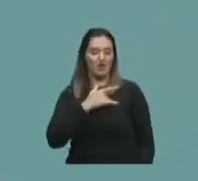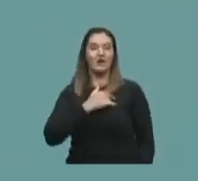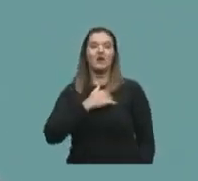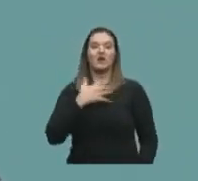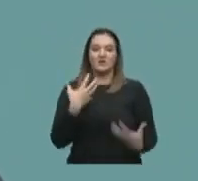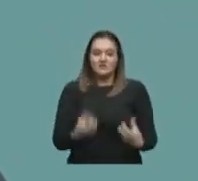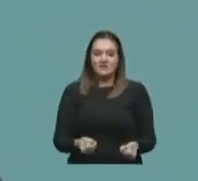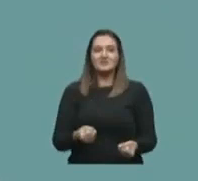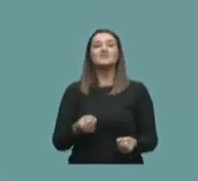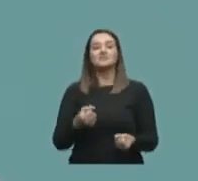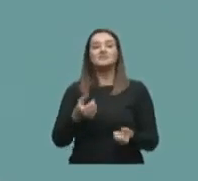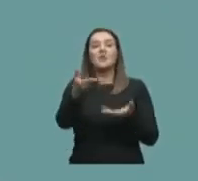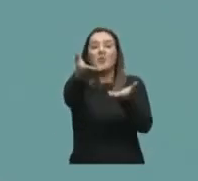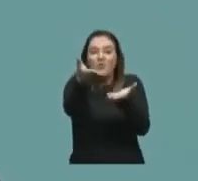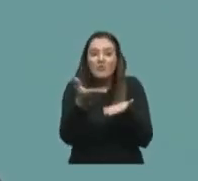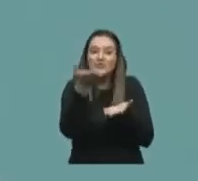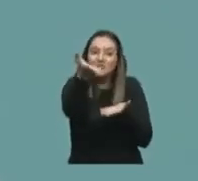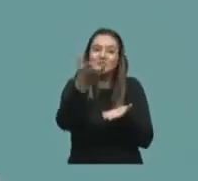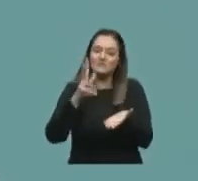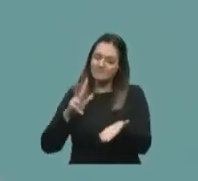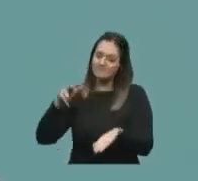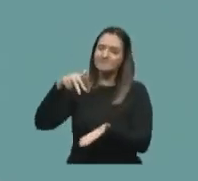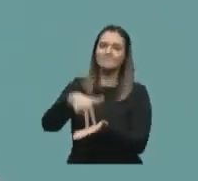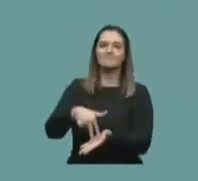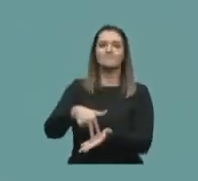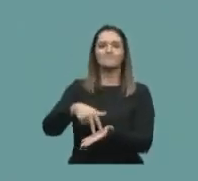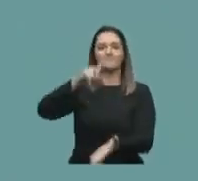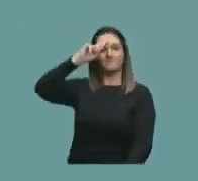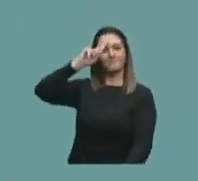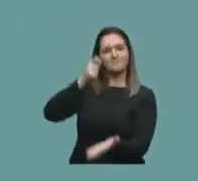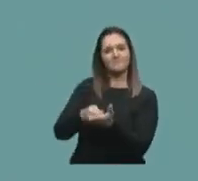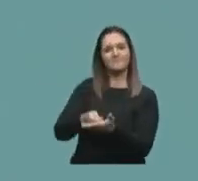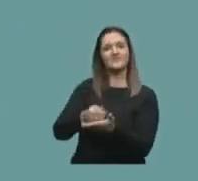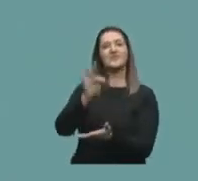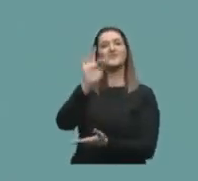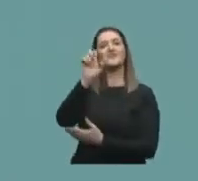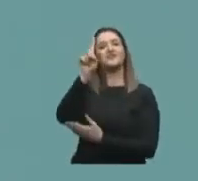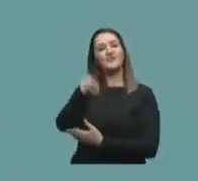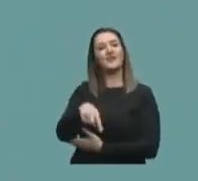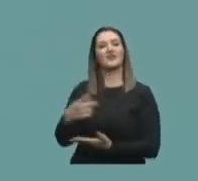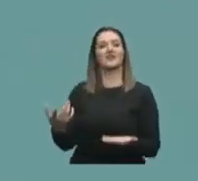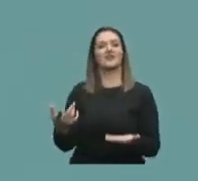coração, hoje Deus convida você a se levantar, a tomar uma atitude de fé, a